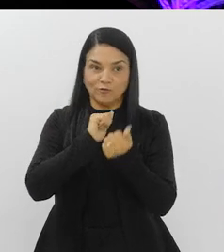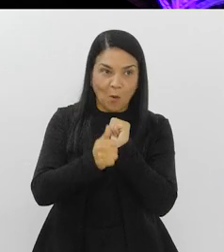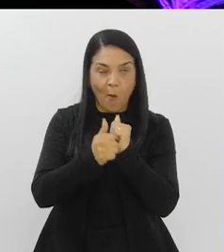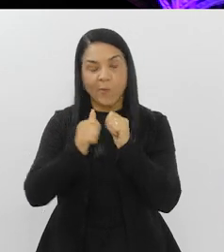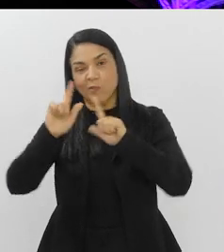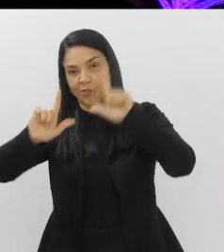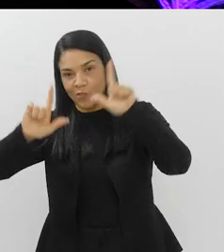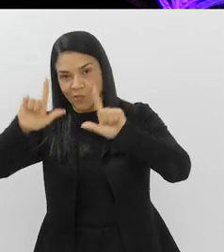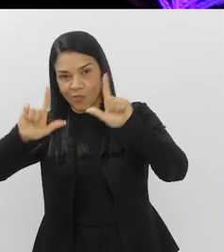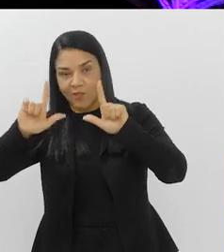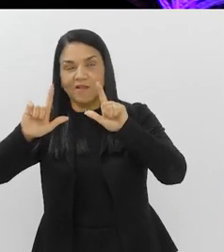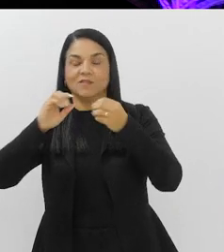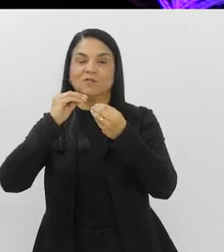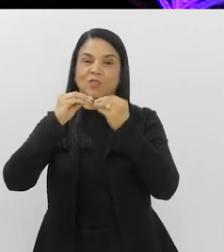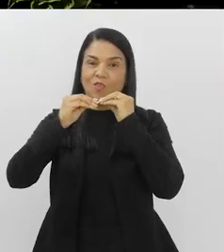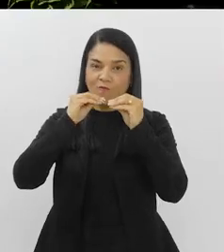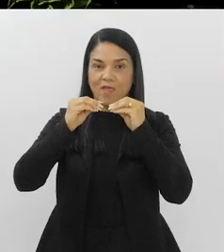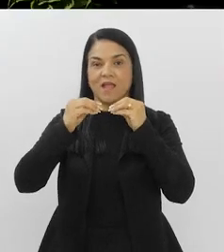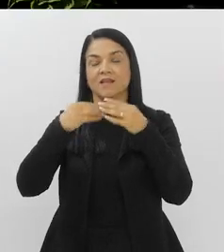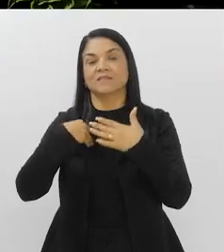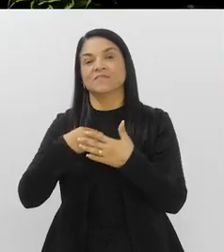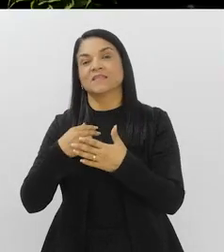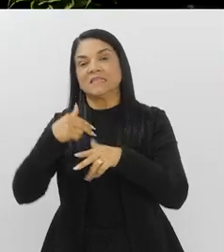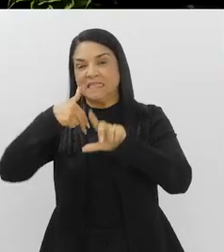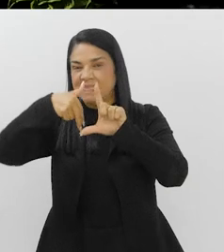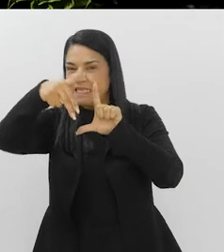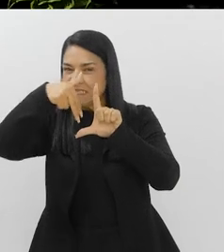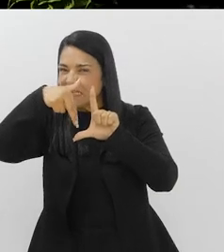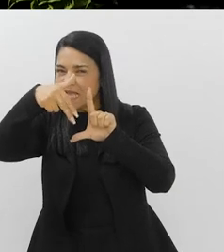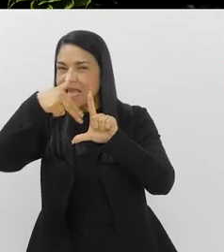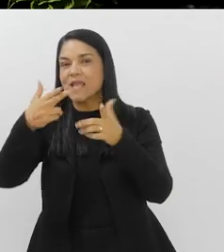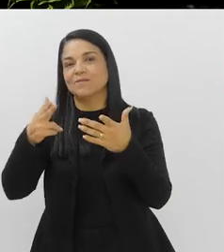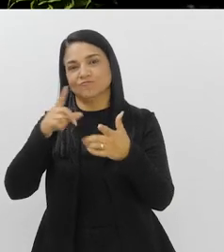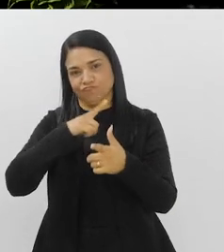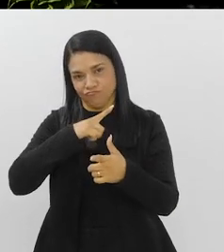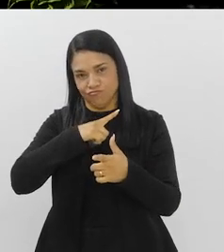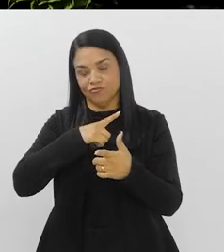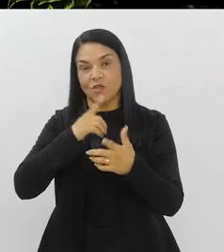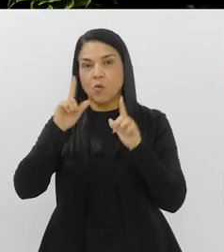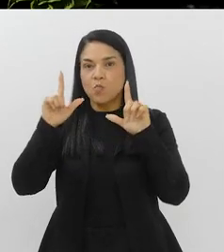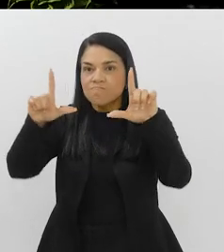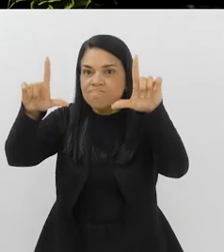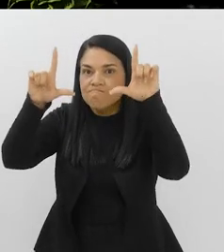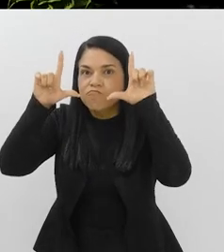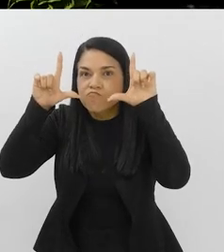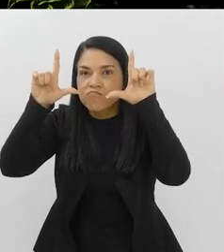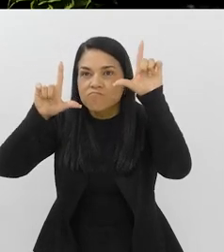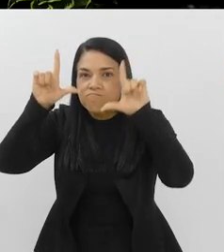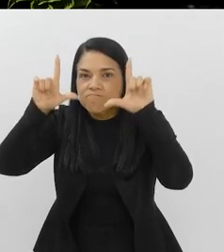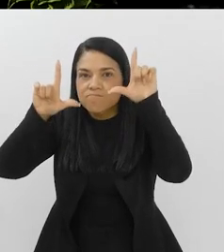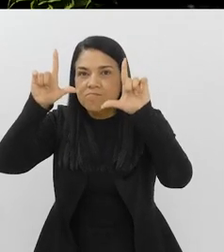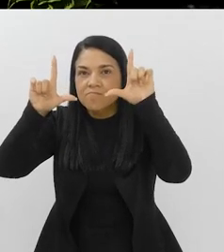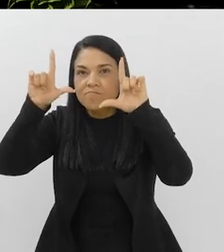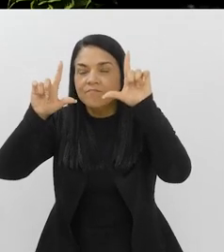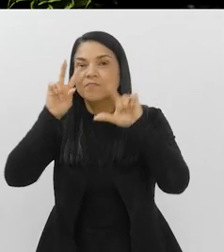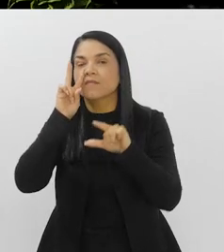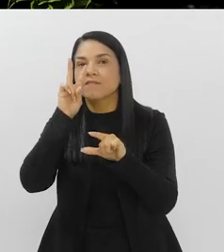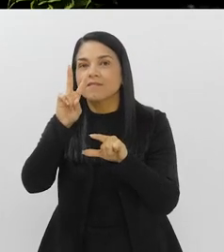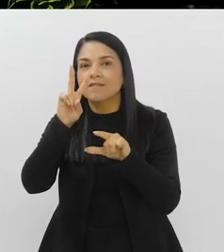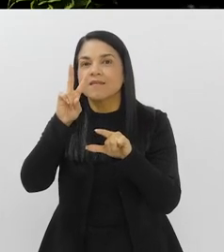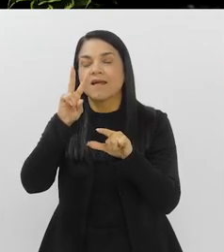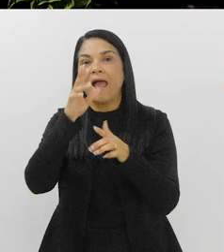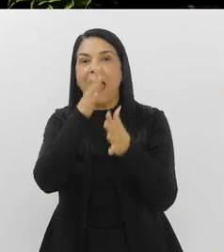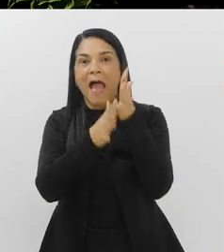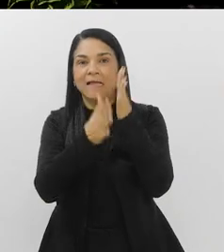futebol novela desenho animado um pouco isso desenho animado então eu assistia tudo ali com com rosto literalmente dentro do tubo